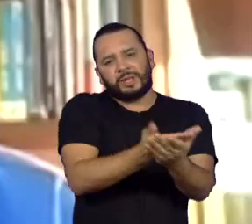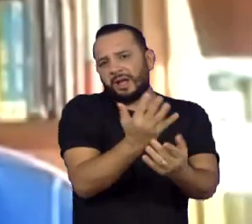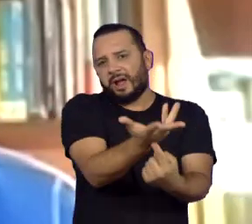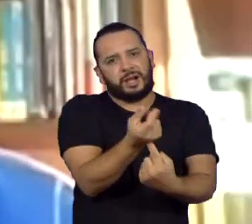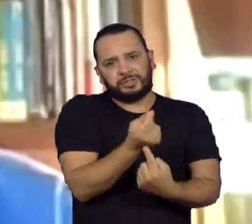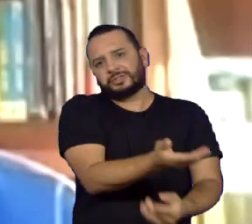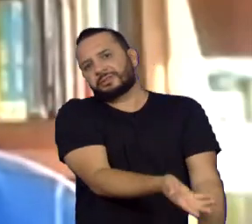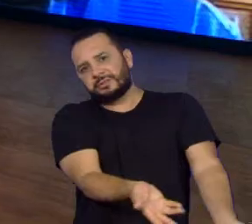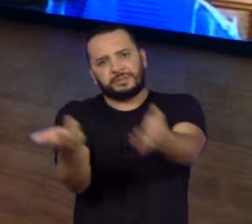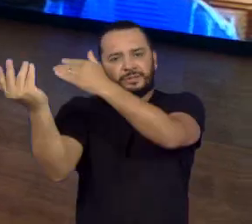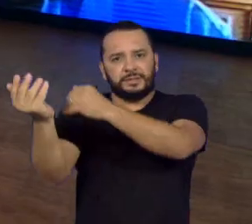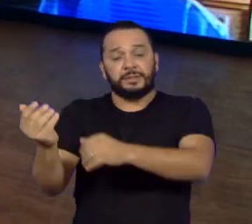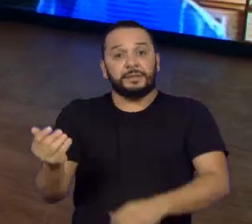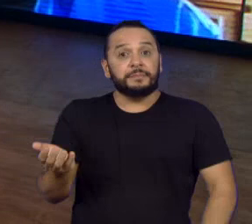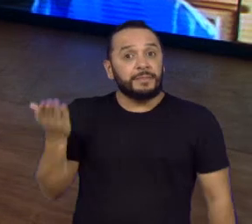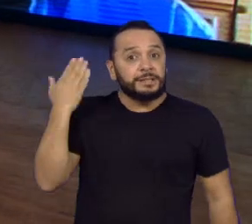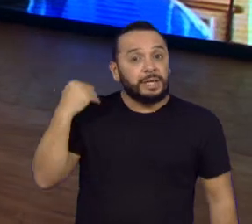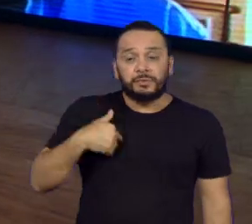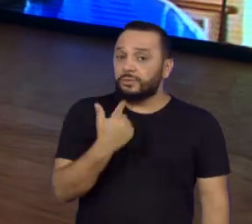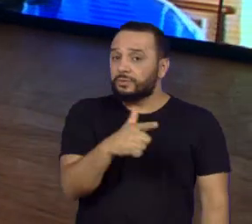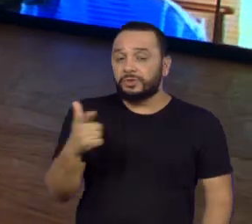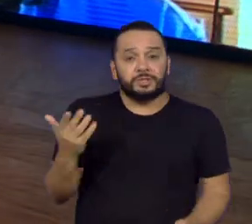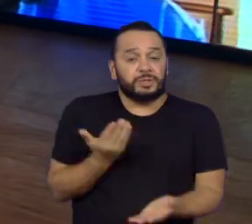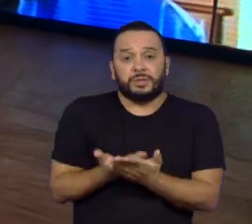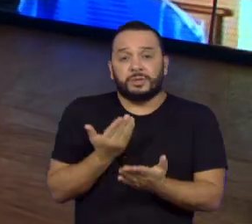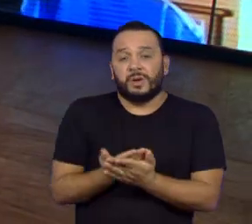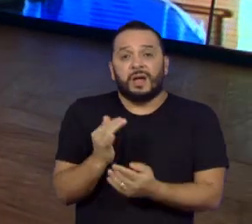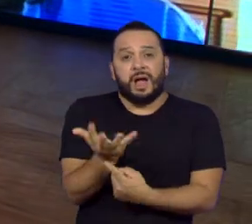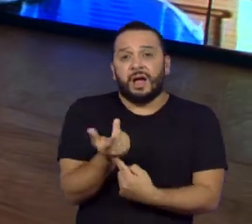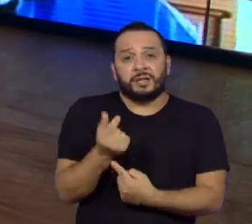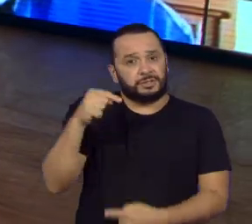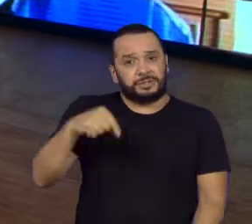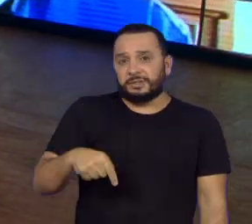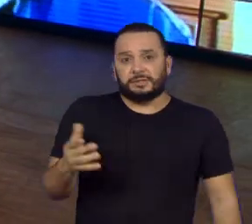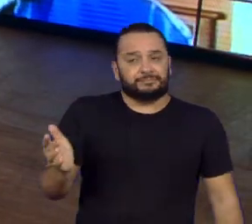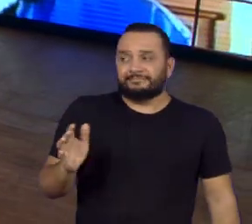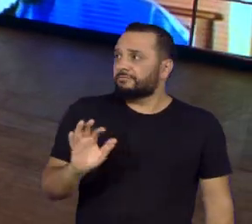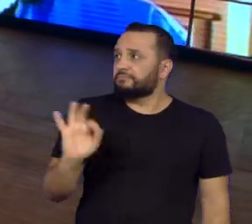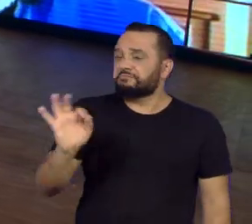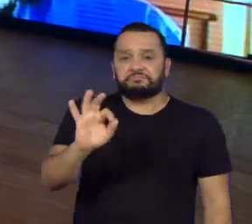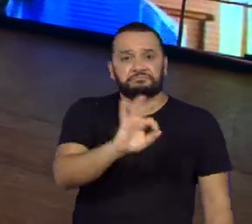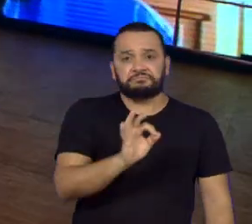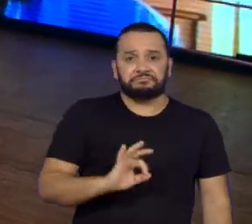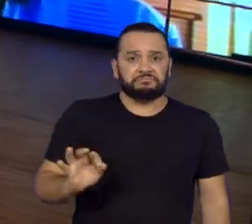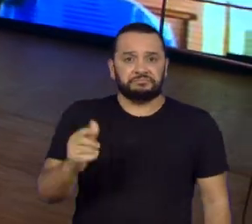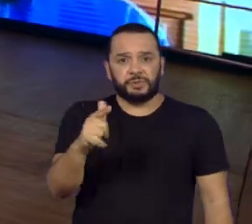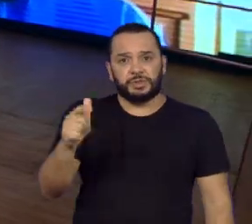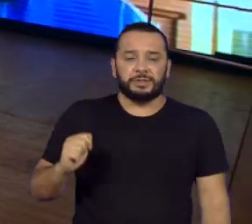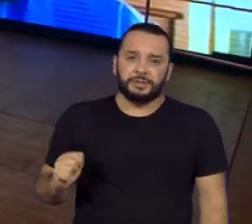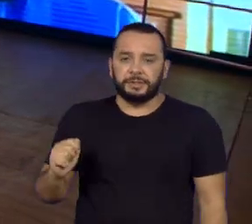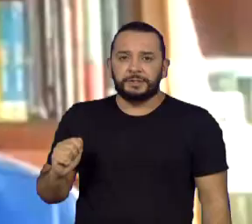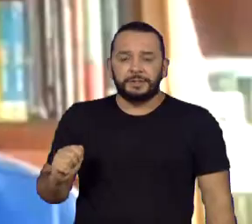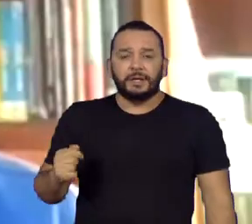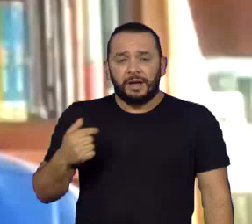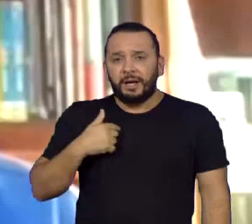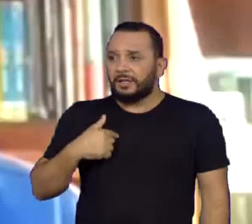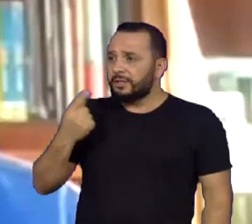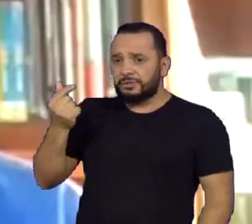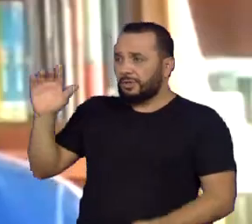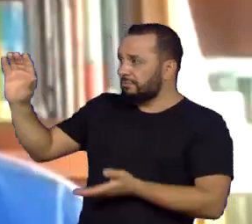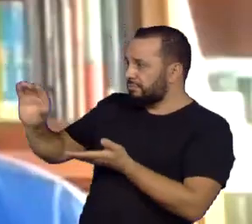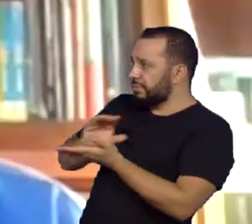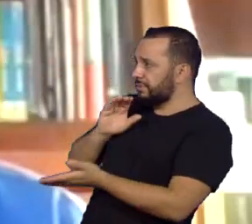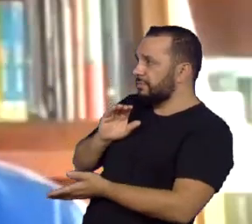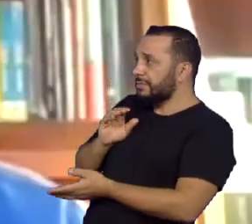Naquele momento não tinha nenhuma escola de arte, né? Então, bom, esse